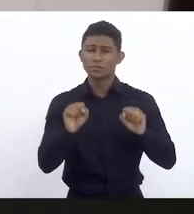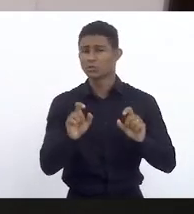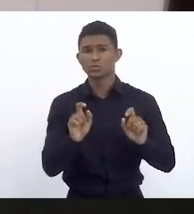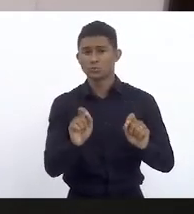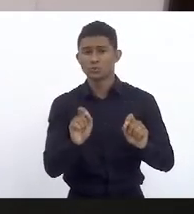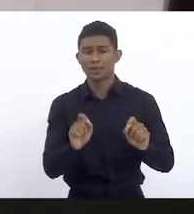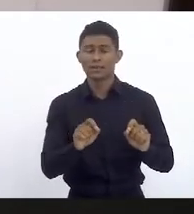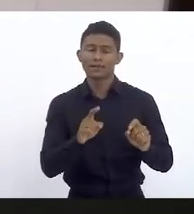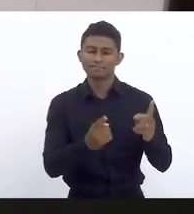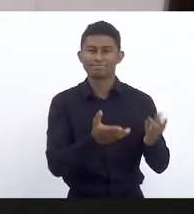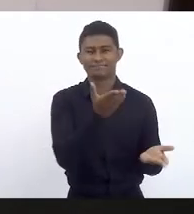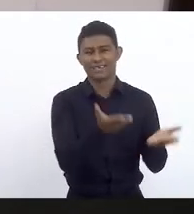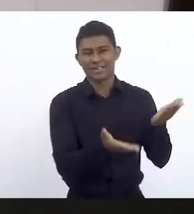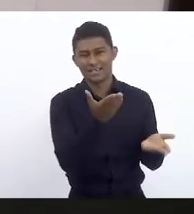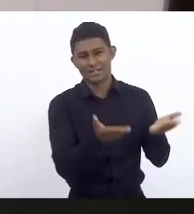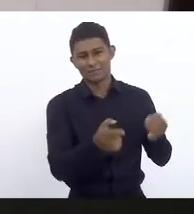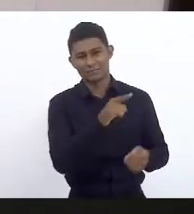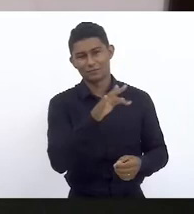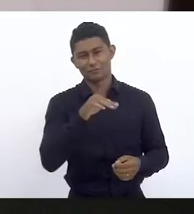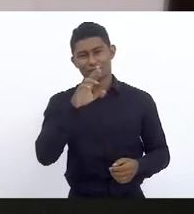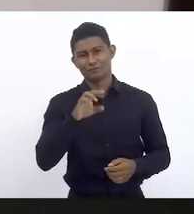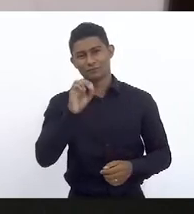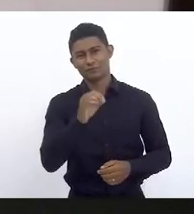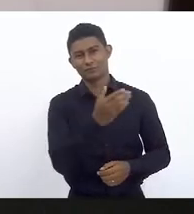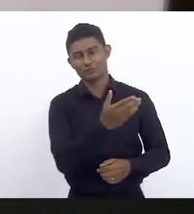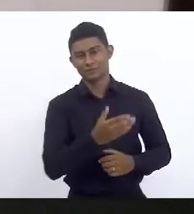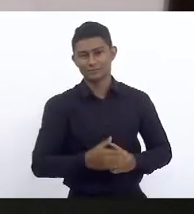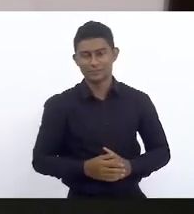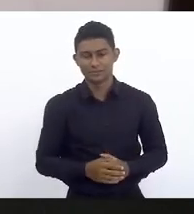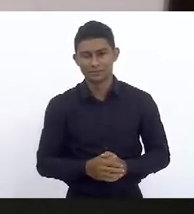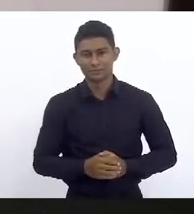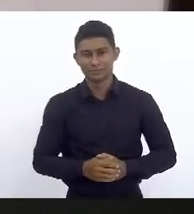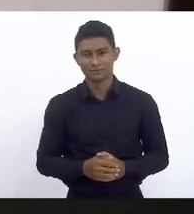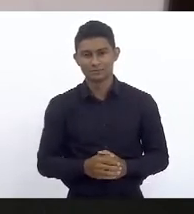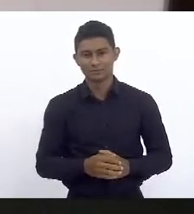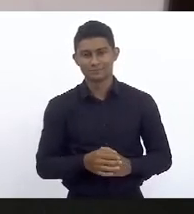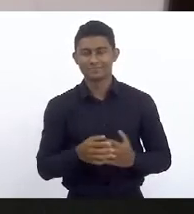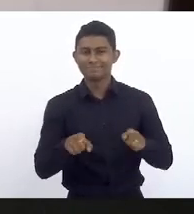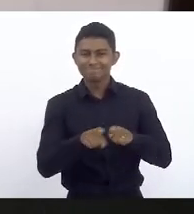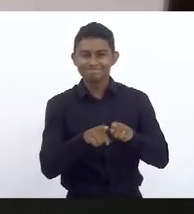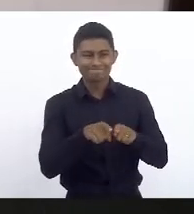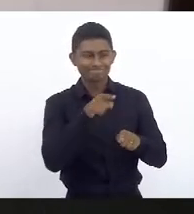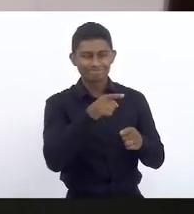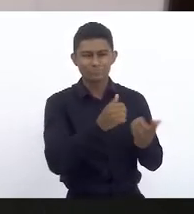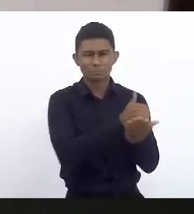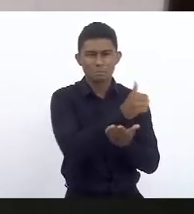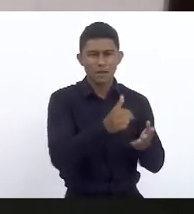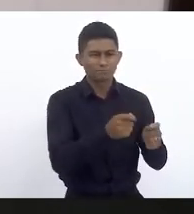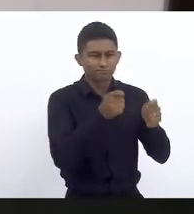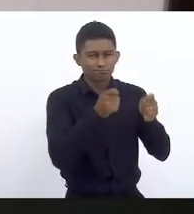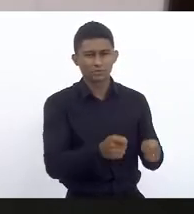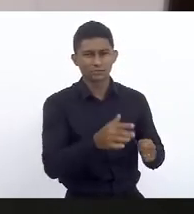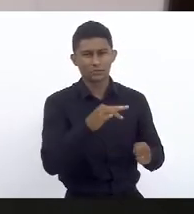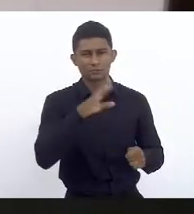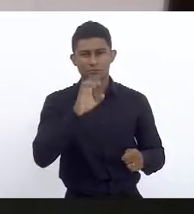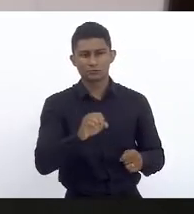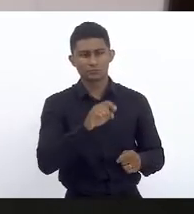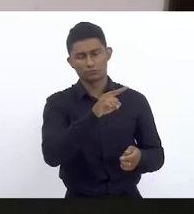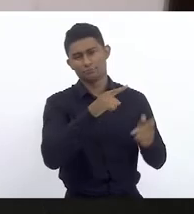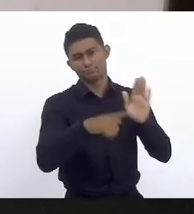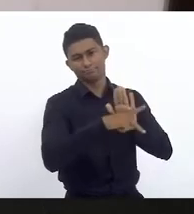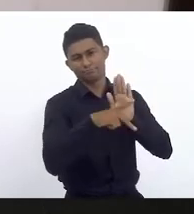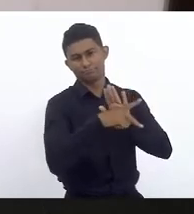do equilíbrio do fundo e da estabilização do fundo em si e